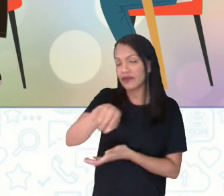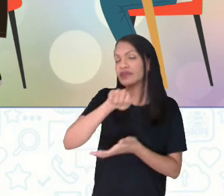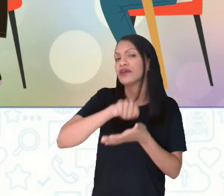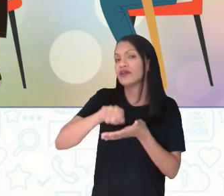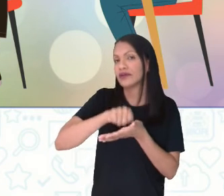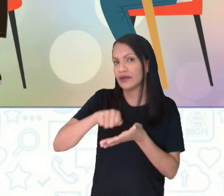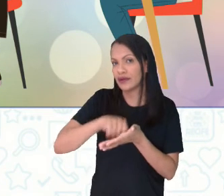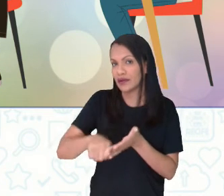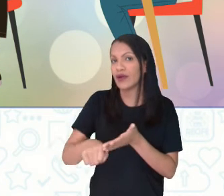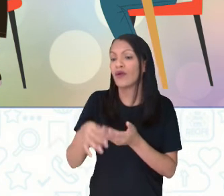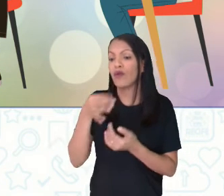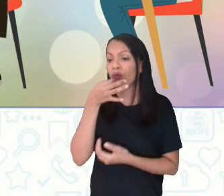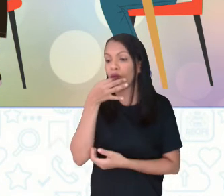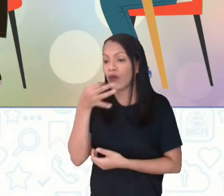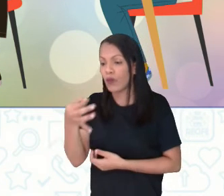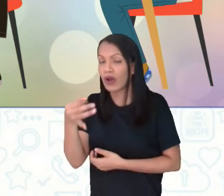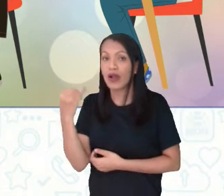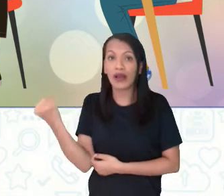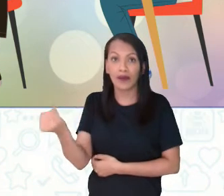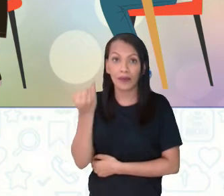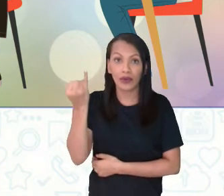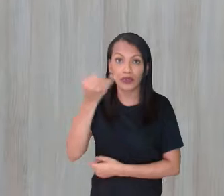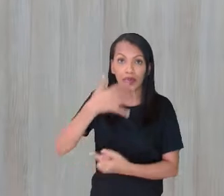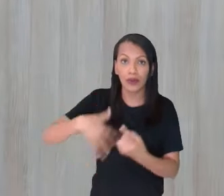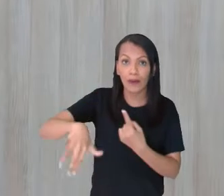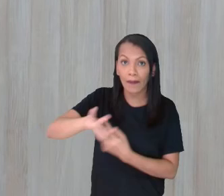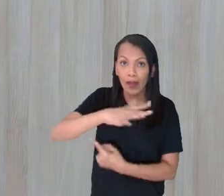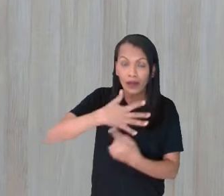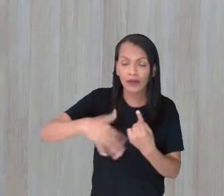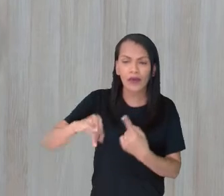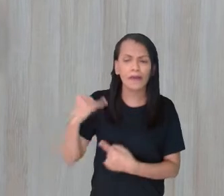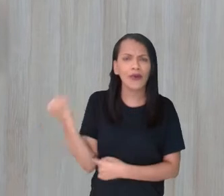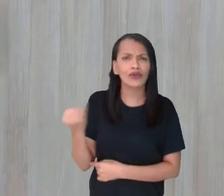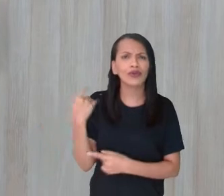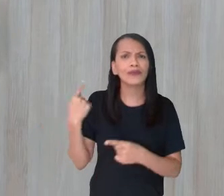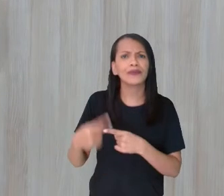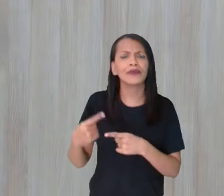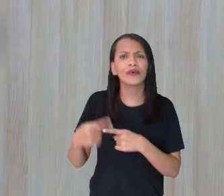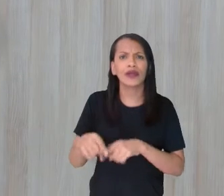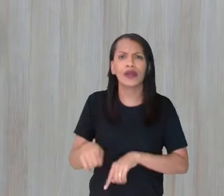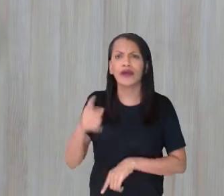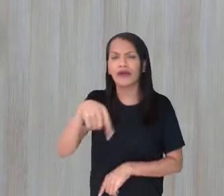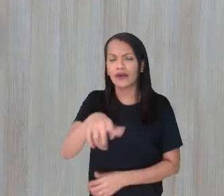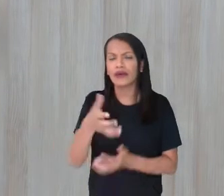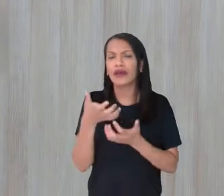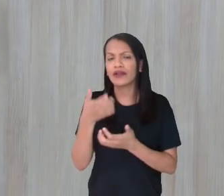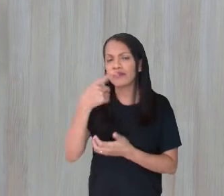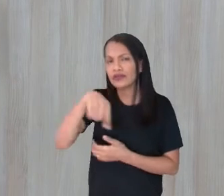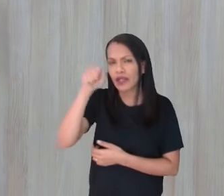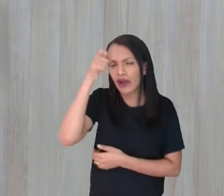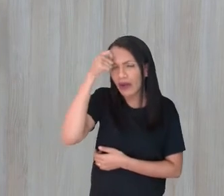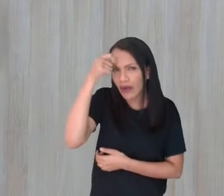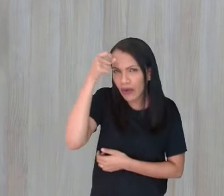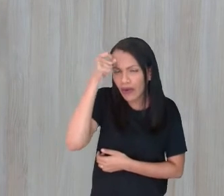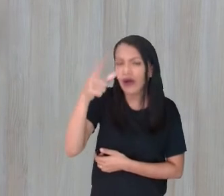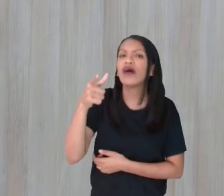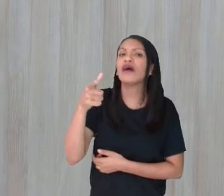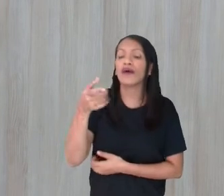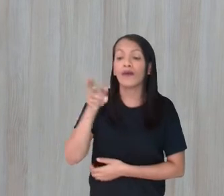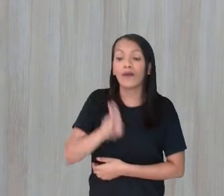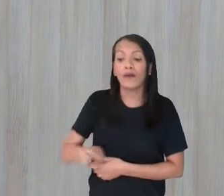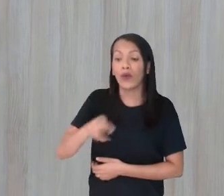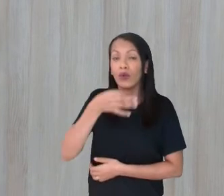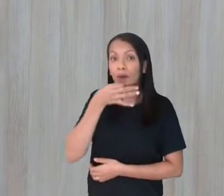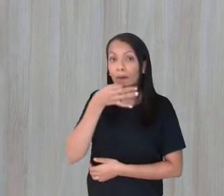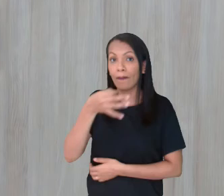de opinião sobre a importância da reciclagem para o meio ambiente. E eu quero que você elabore uma tese e use a argumentação, uma